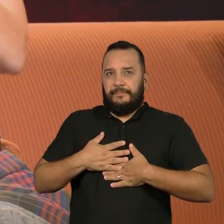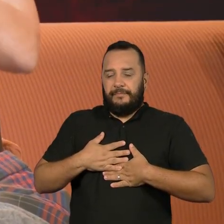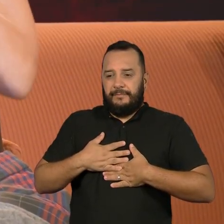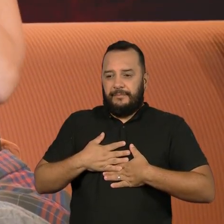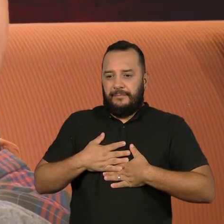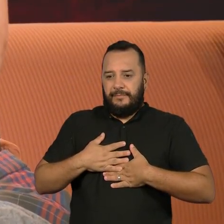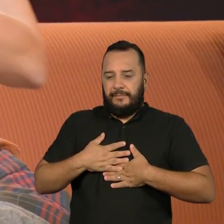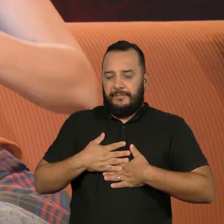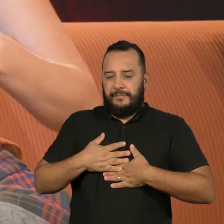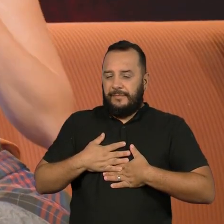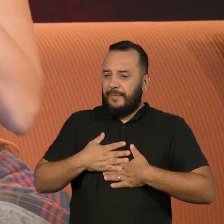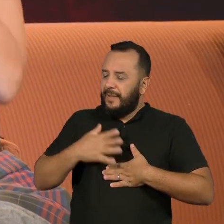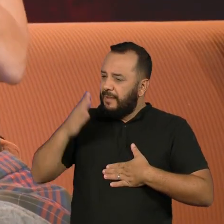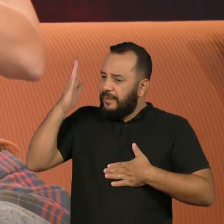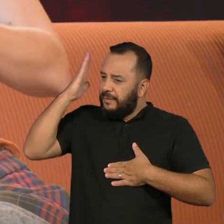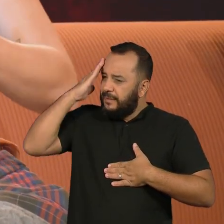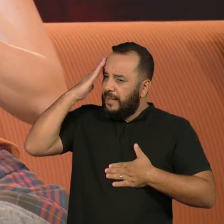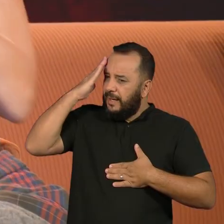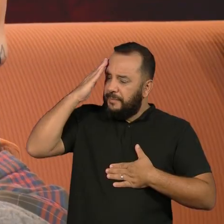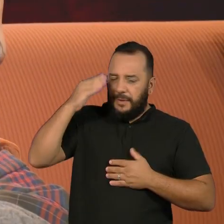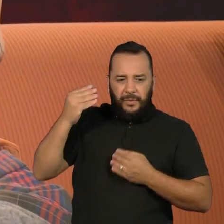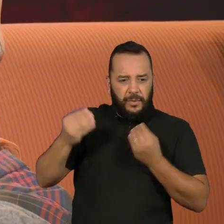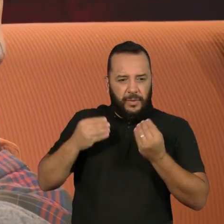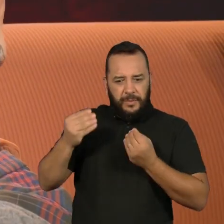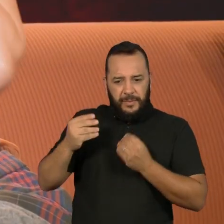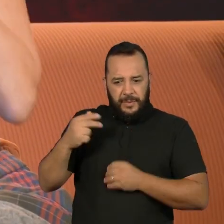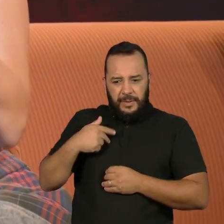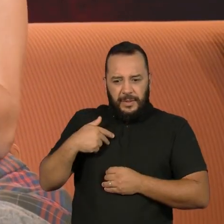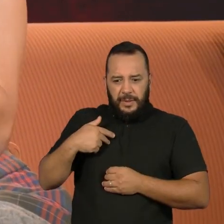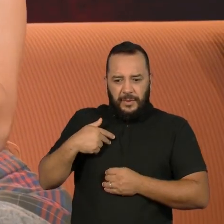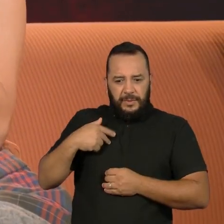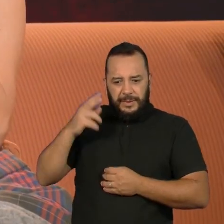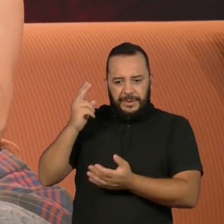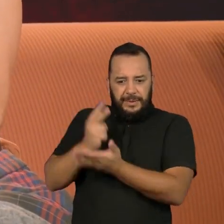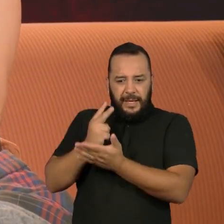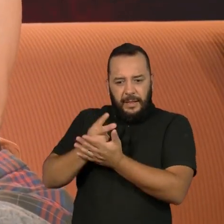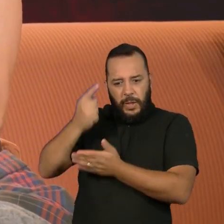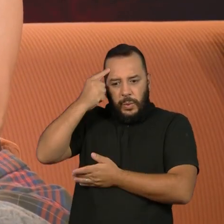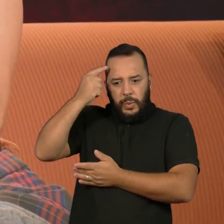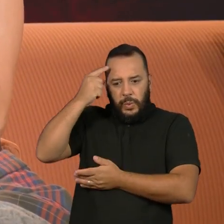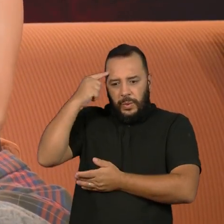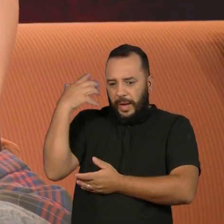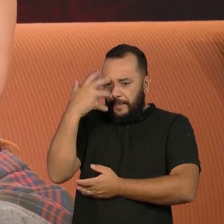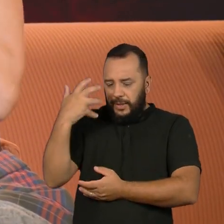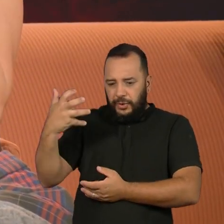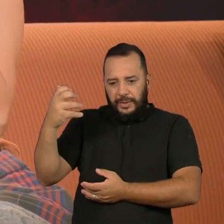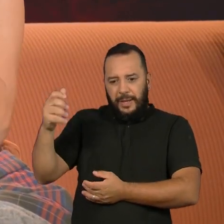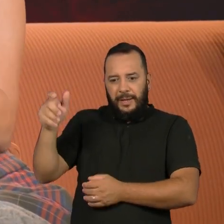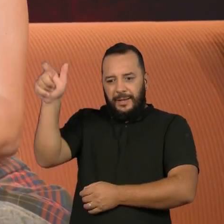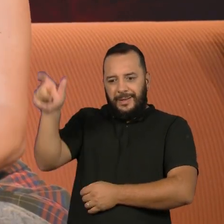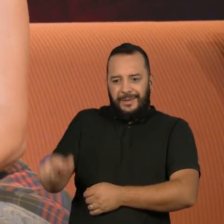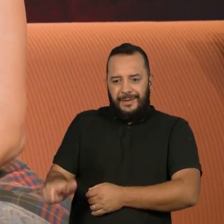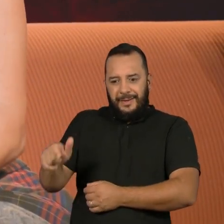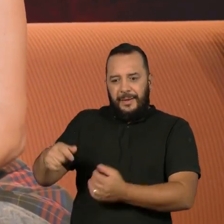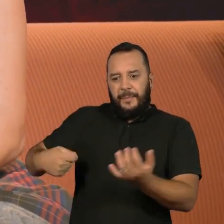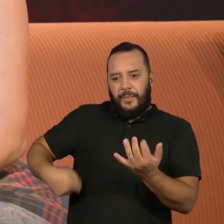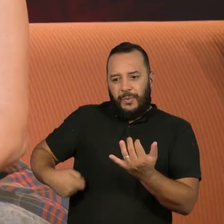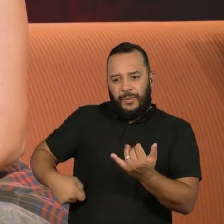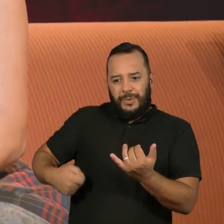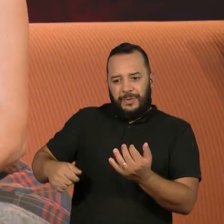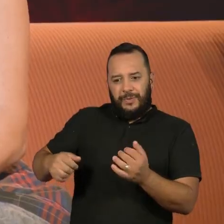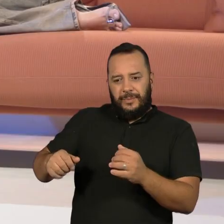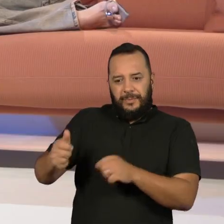essa coisa, essa obsessão por se apaixonar por músicos, seja porque eu tenho que tomar o lugar do palco para mim. Isso